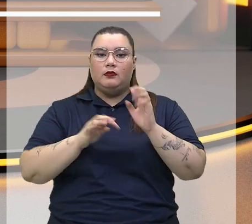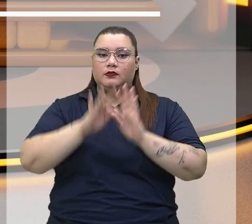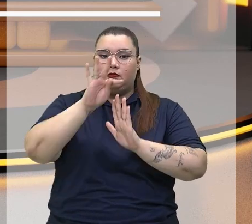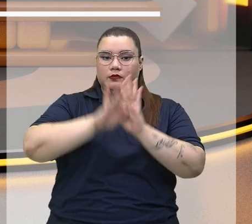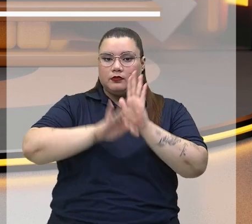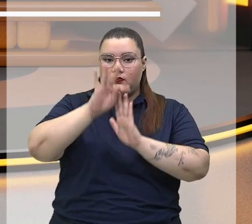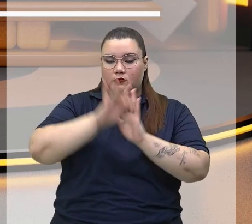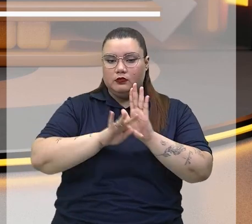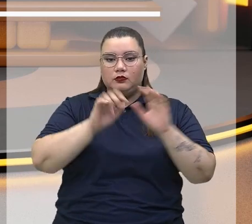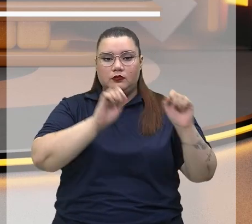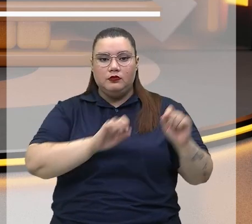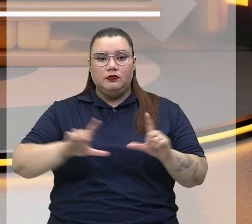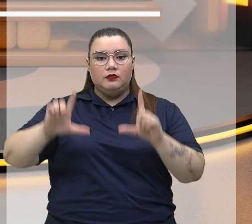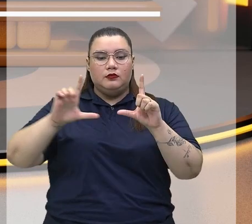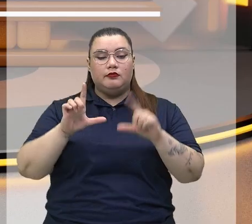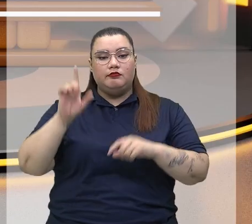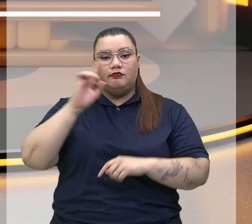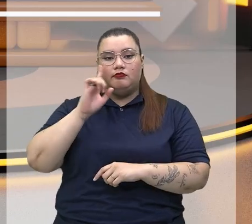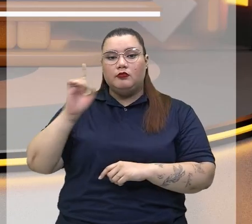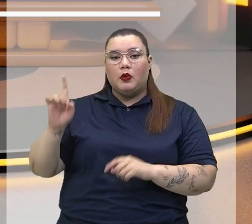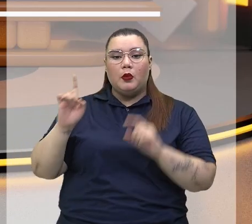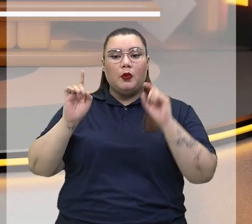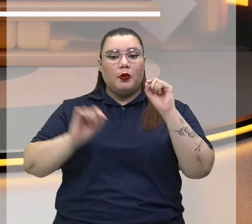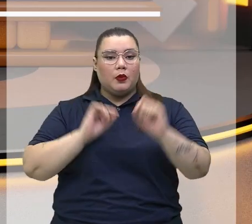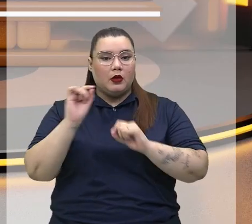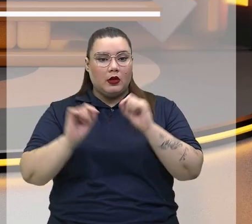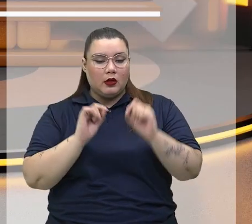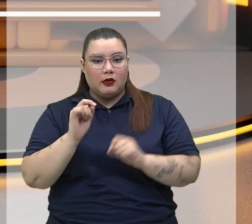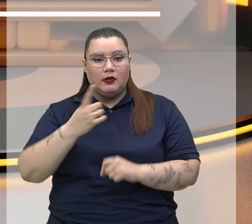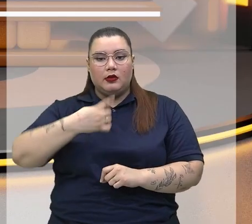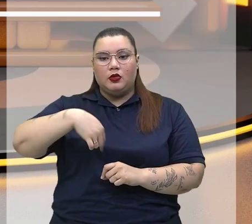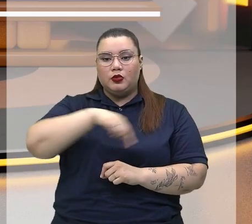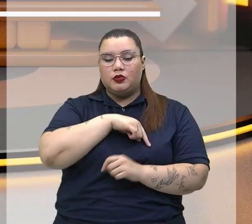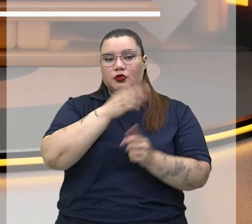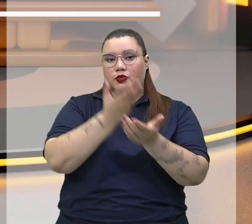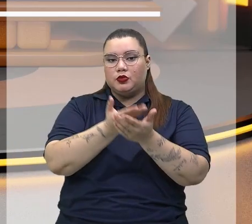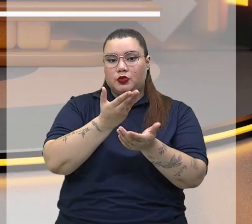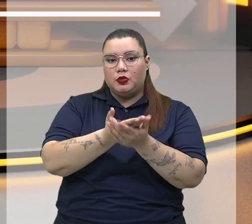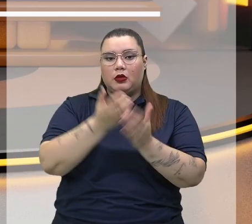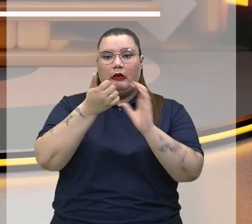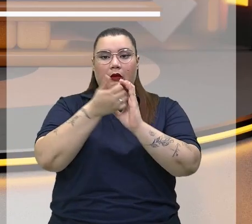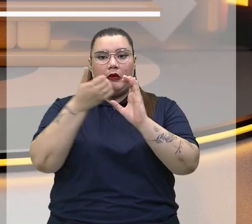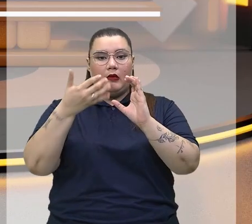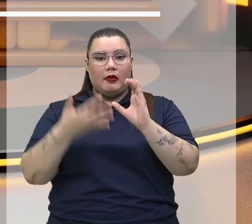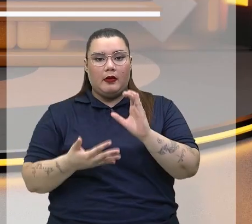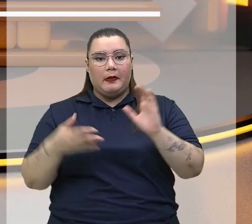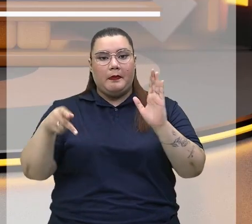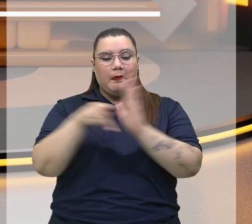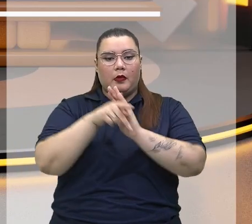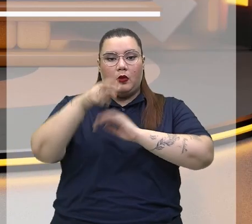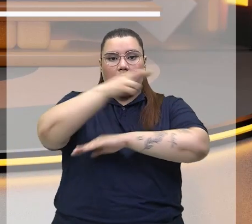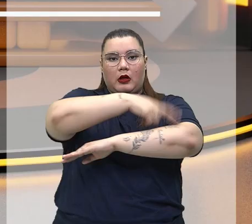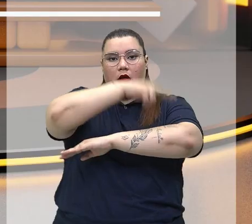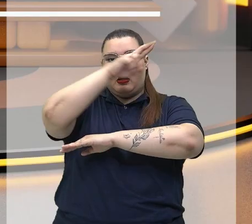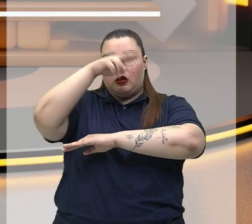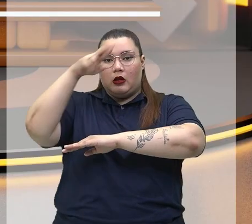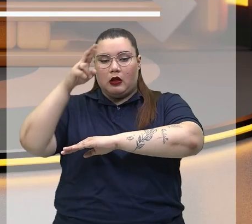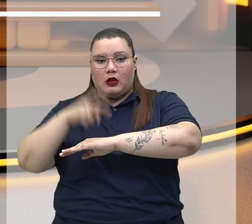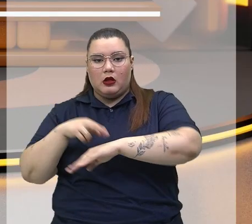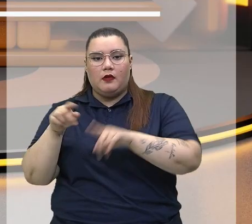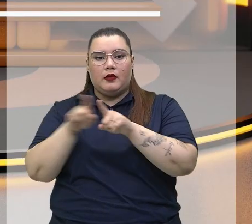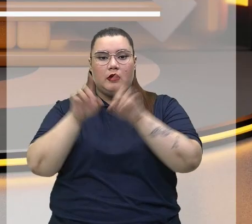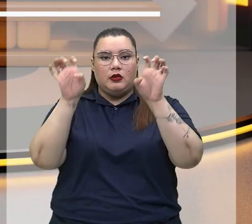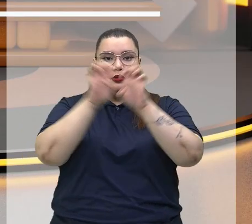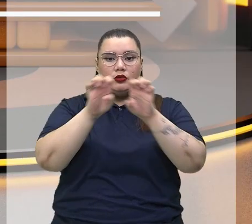na nossa cartela, onde nós estaremos explorando as características do relevo e das